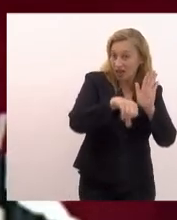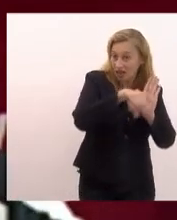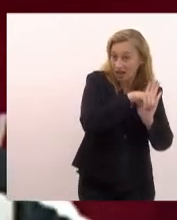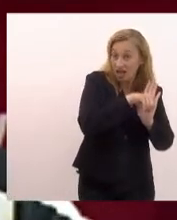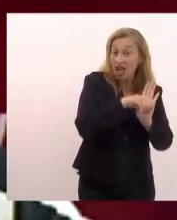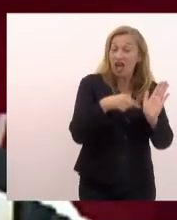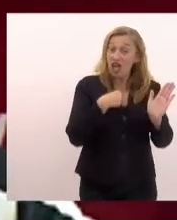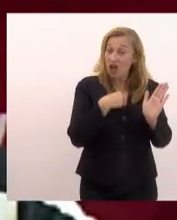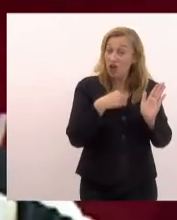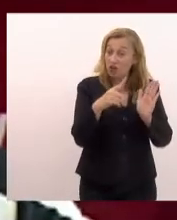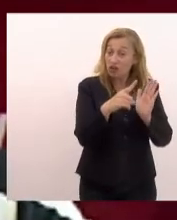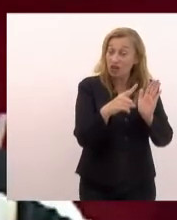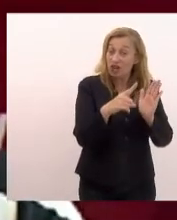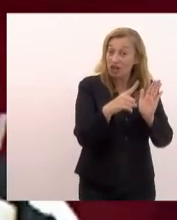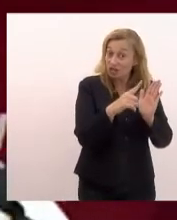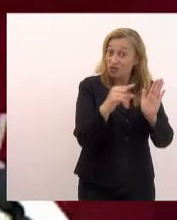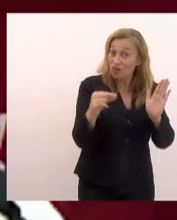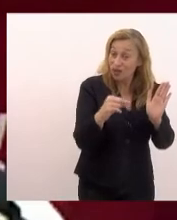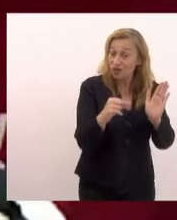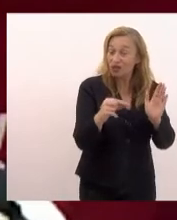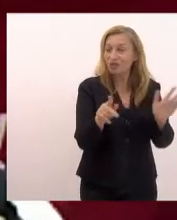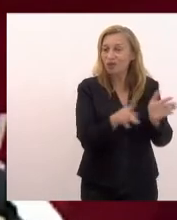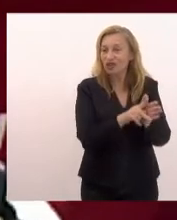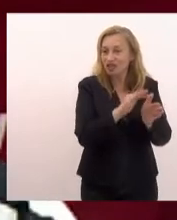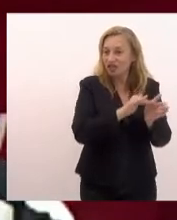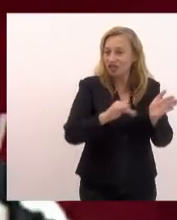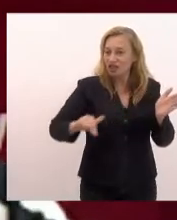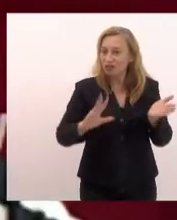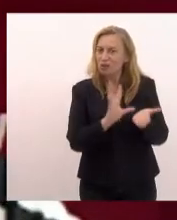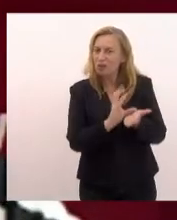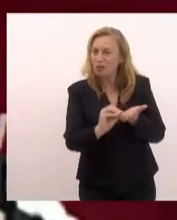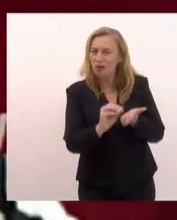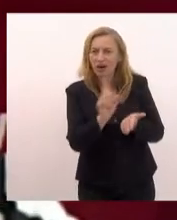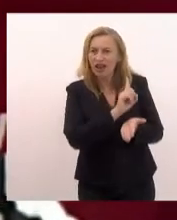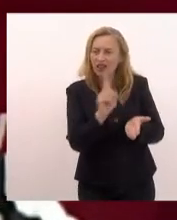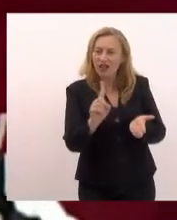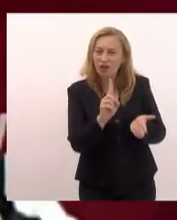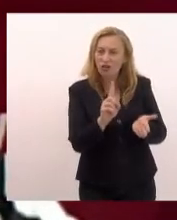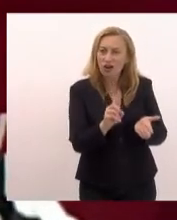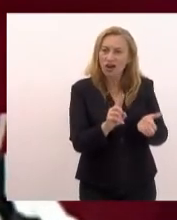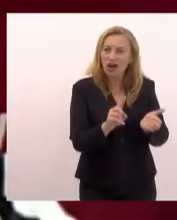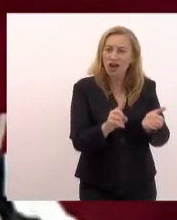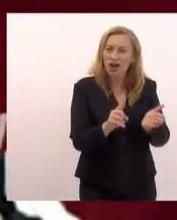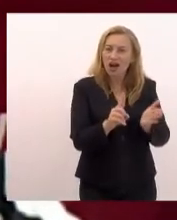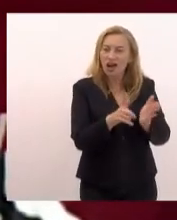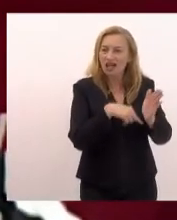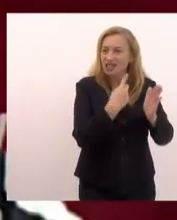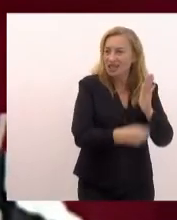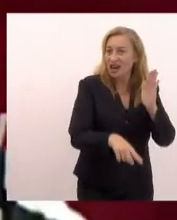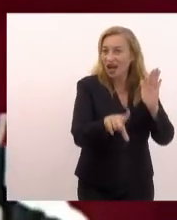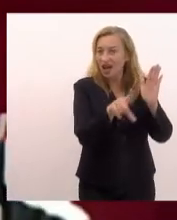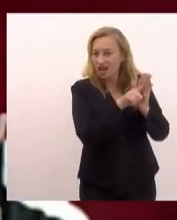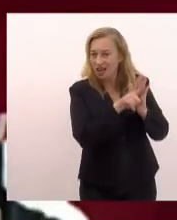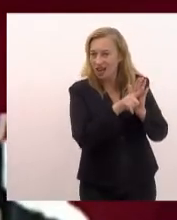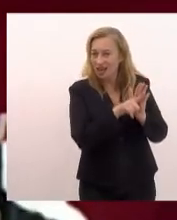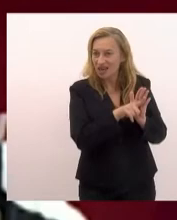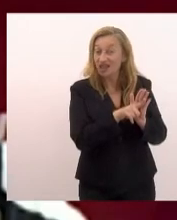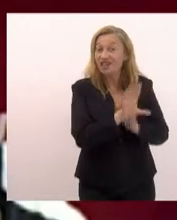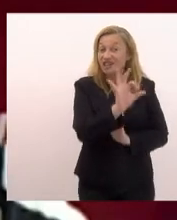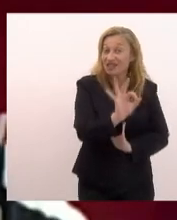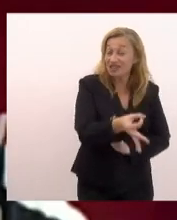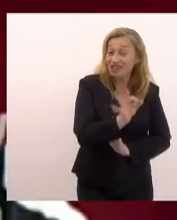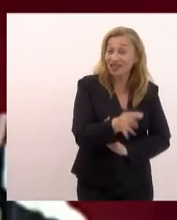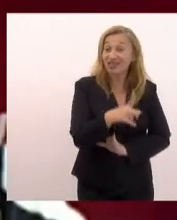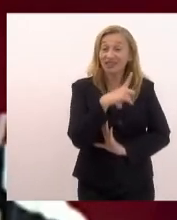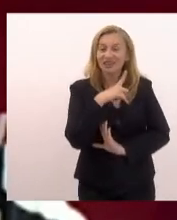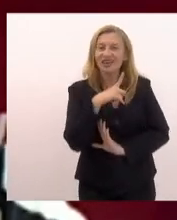projeto, não retiramos o projeto de pauta para não derrubar o veto. Eu tenho absoluta certeza